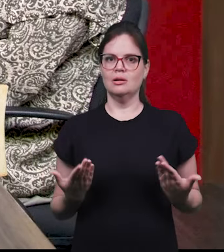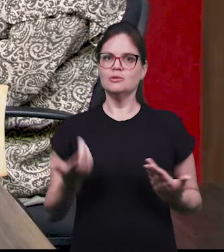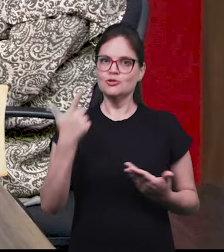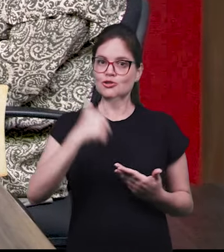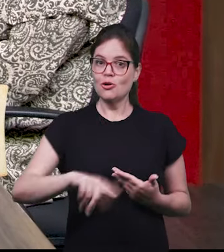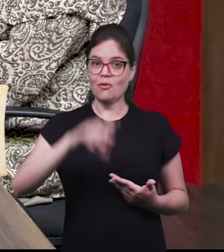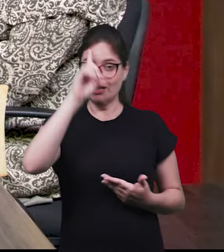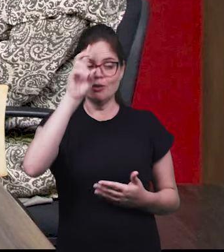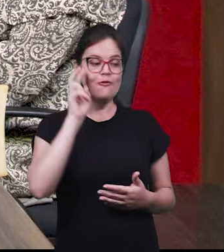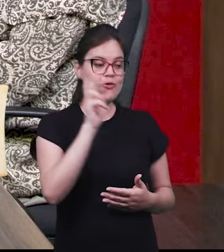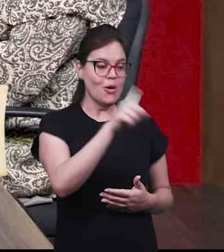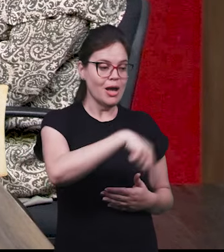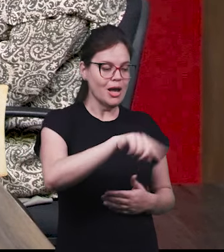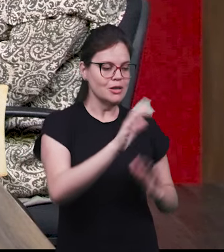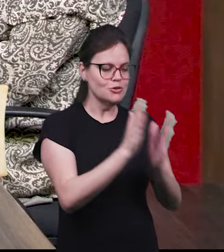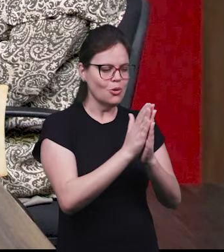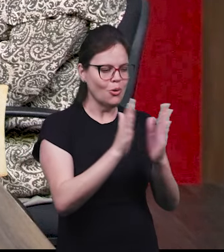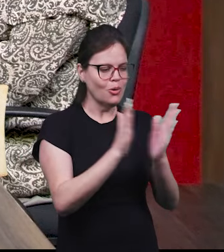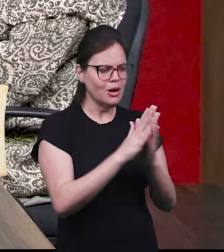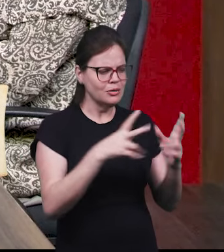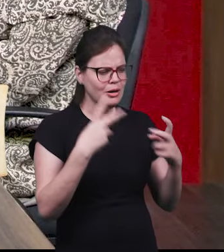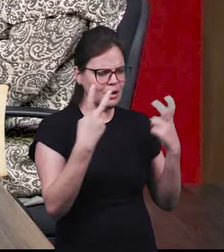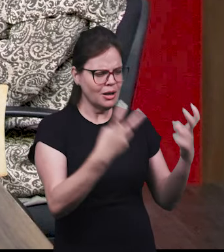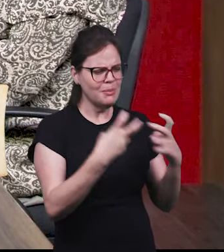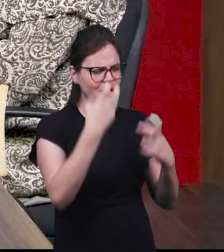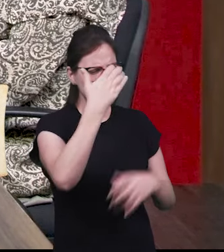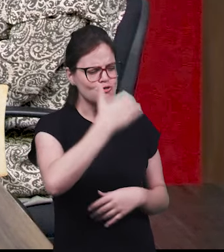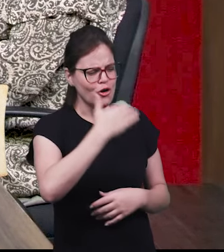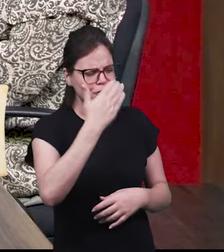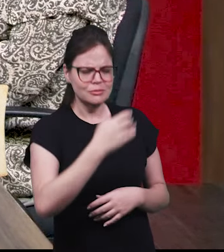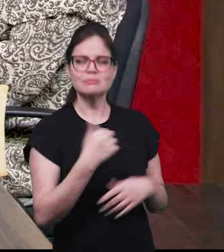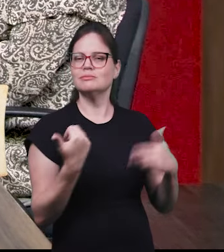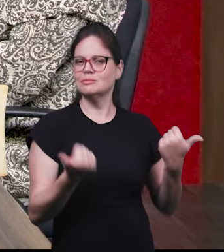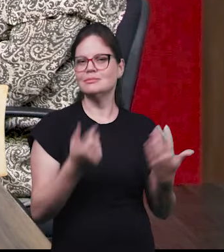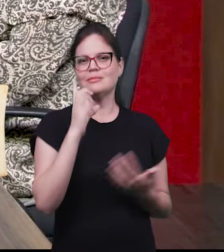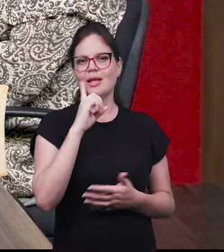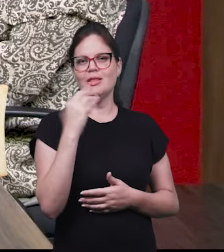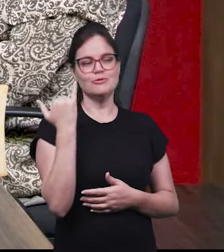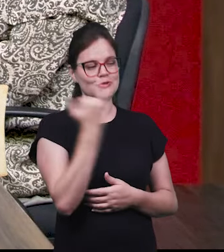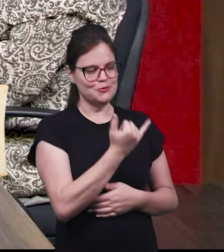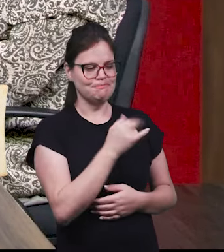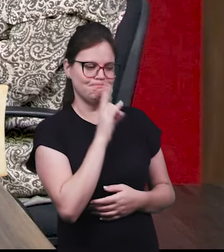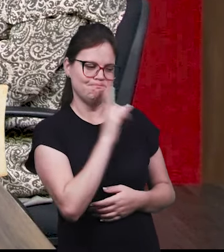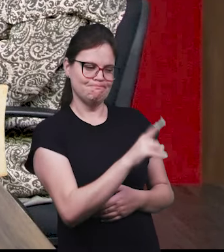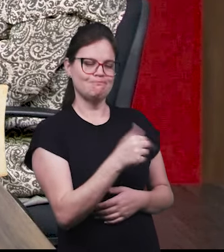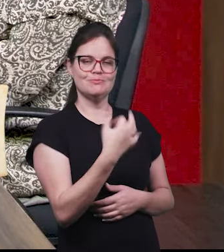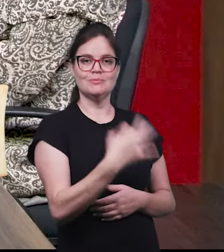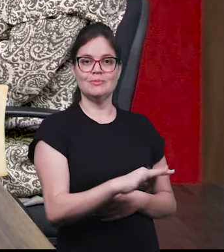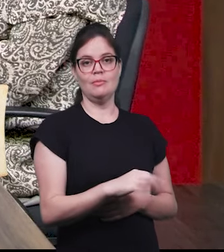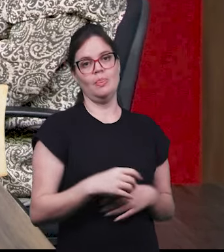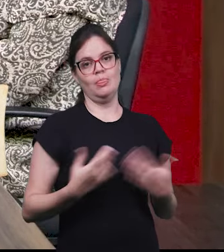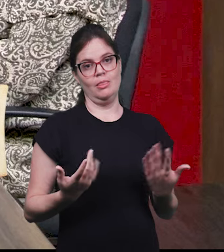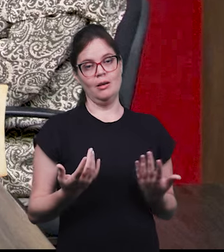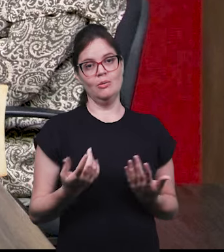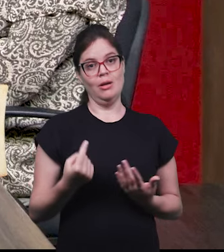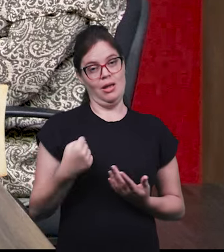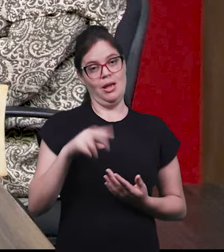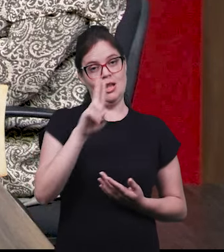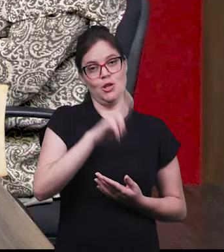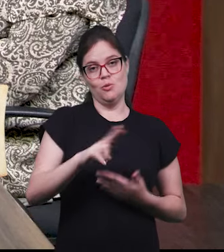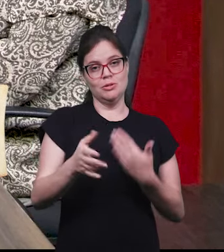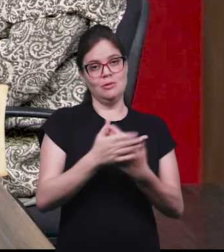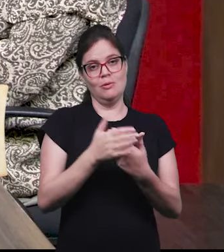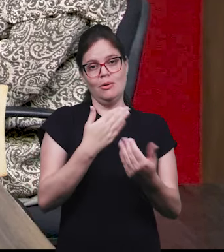oração, mais uma vez, Deus atendendo a oração, né? Daqueles que estão suplicando e lembrando, ele usa quem ele quer,